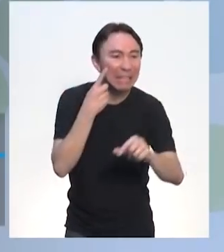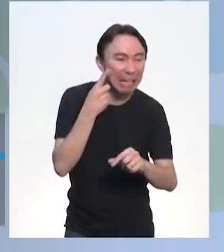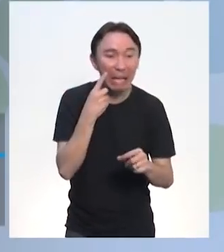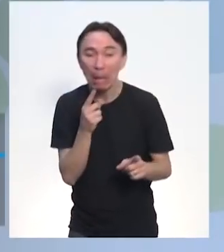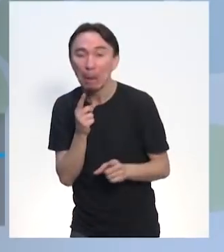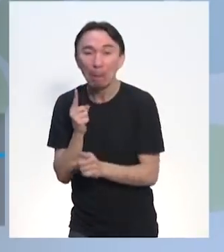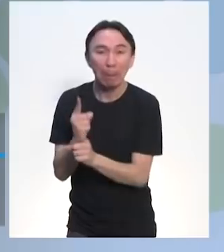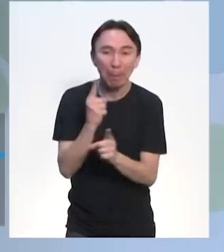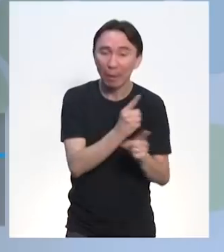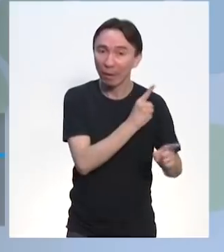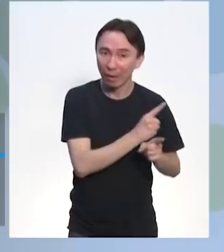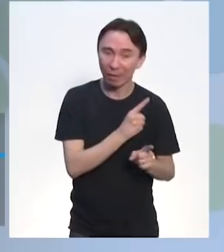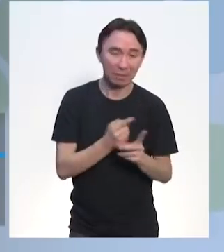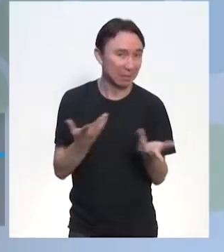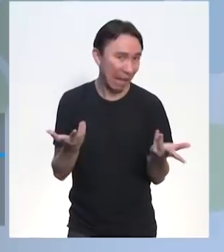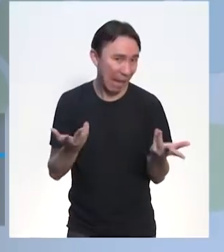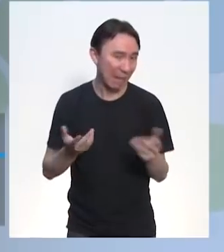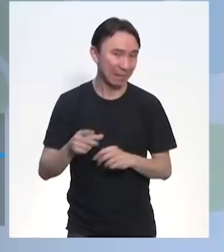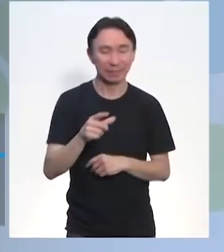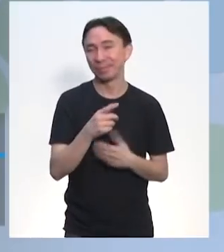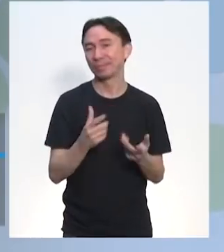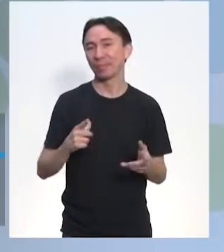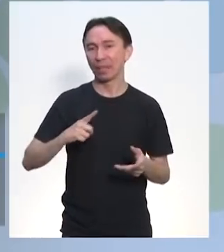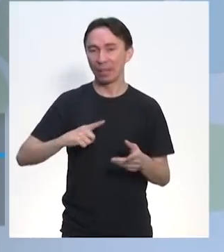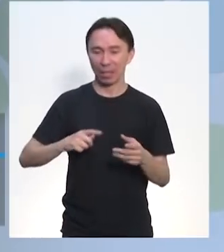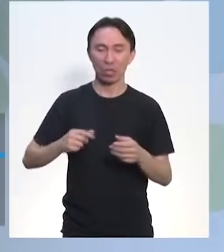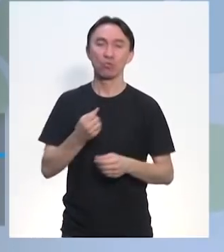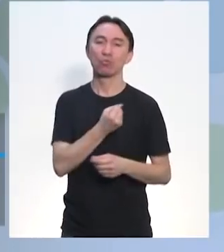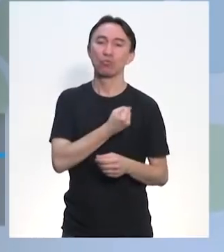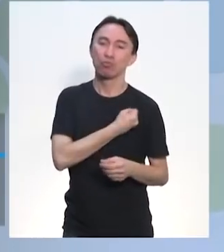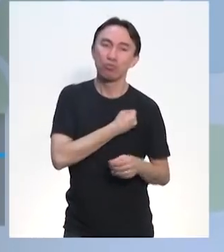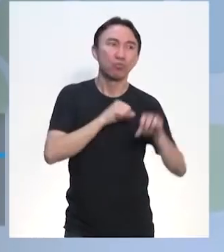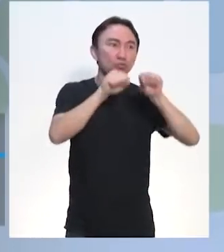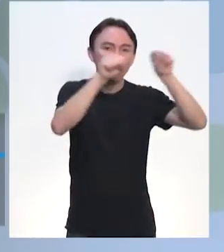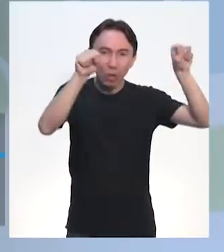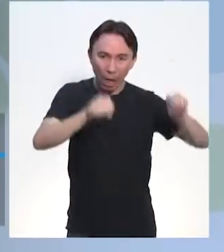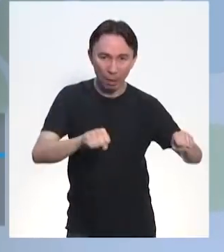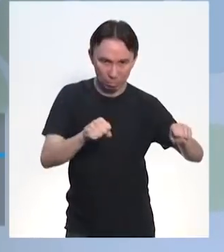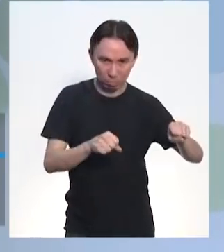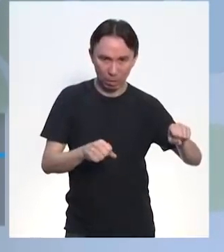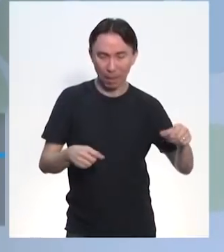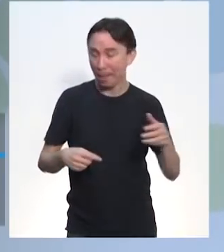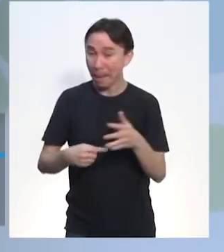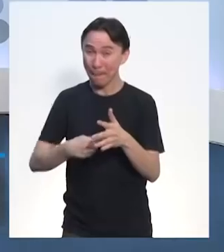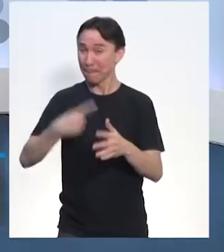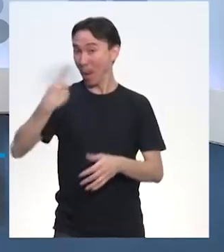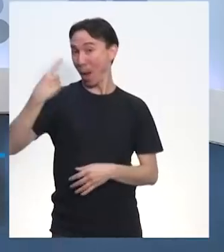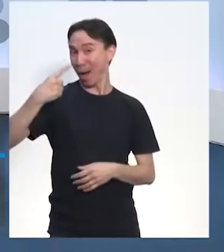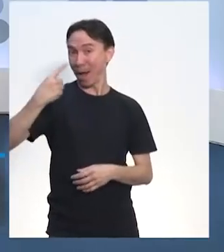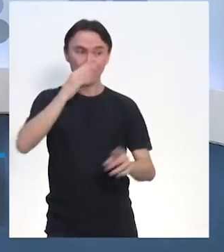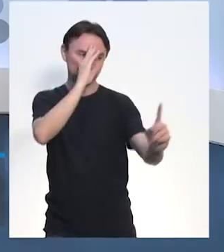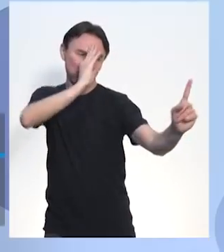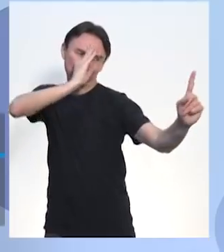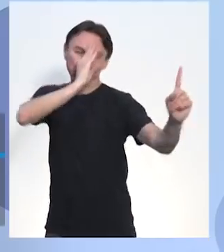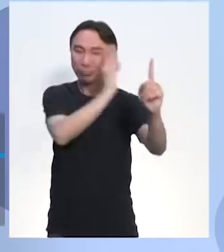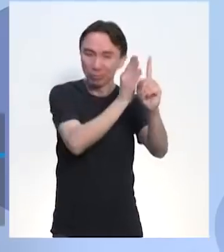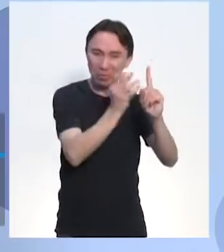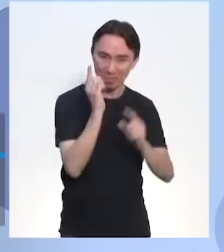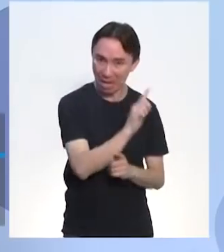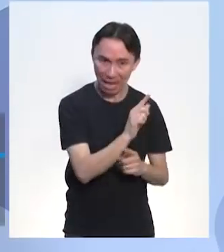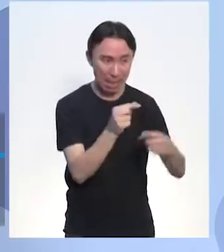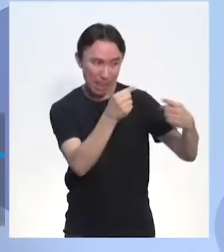tipo de sistema, no caso aí de numeração. Então basicamente essa é a primeira missão deles, né? Sim, sexto